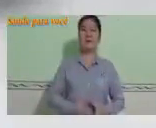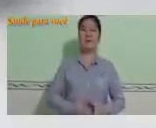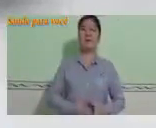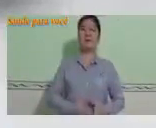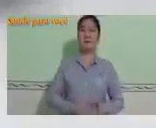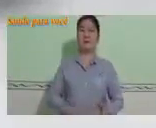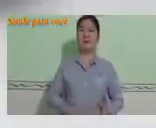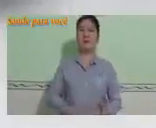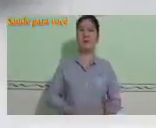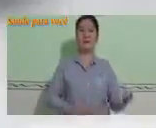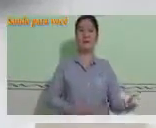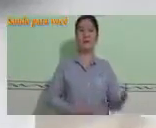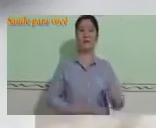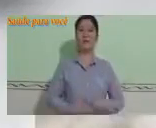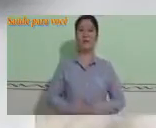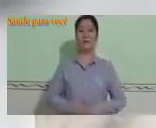OUTRASFORMASDECALMAROBEBE acento circunflexo